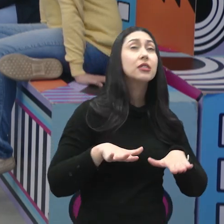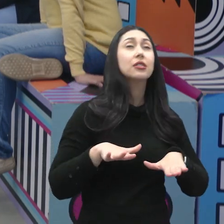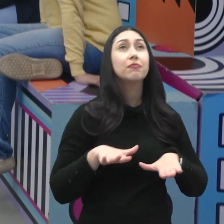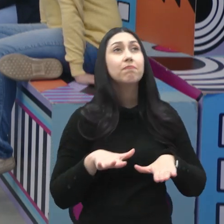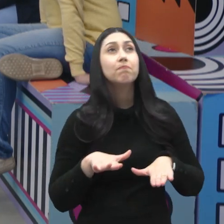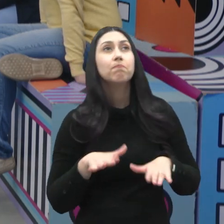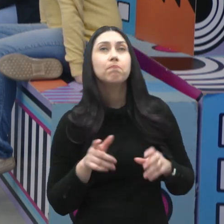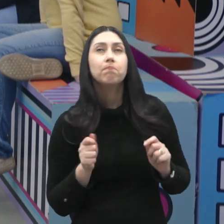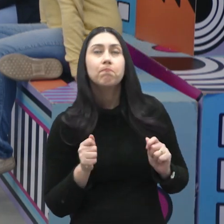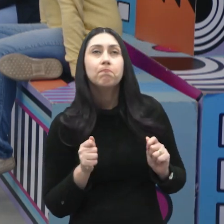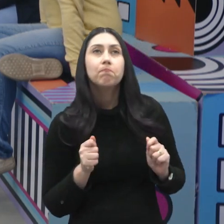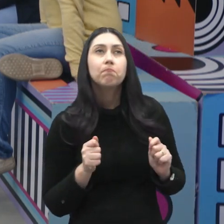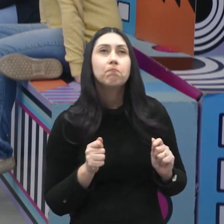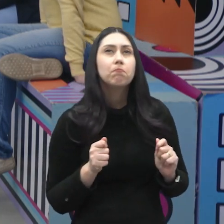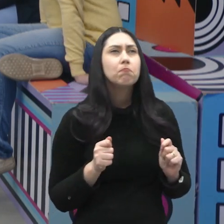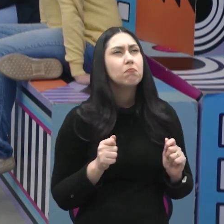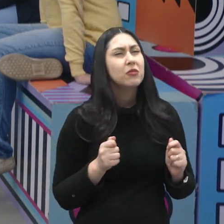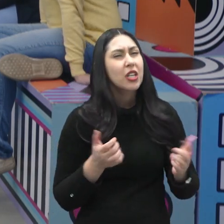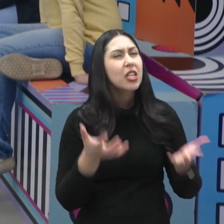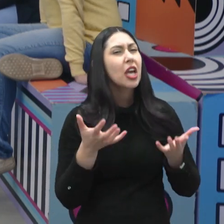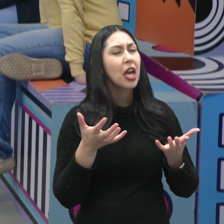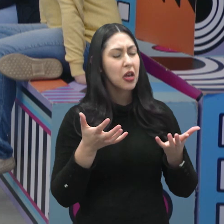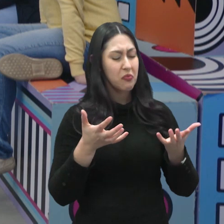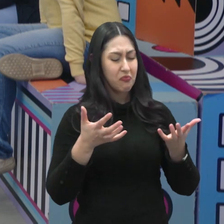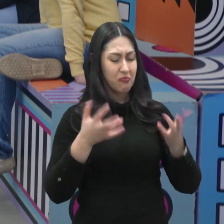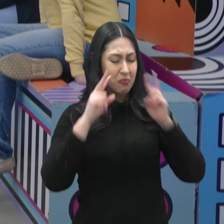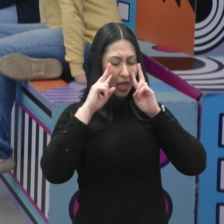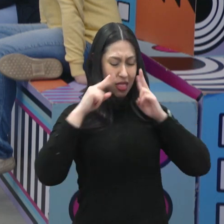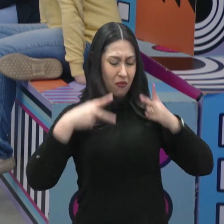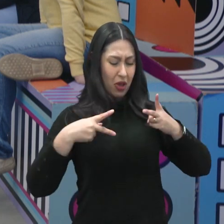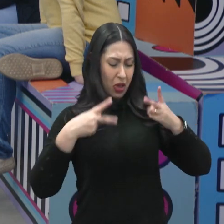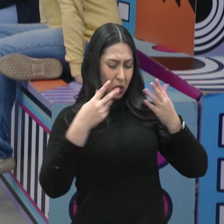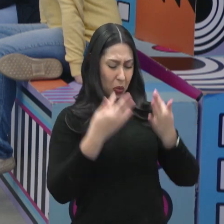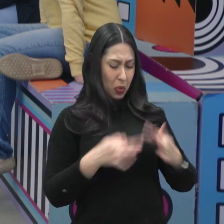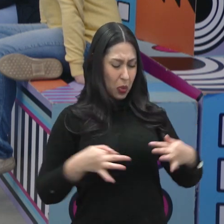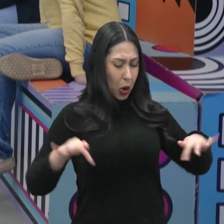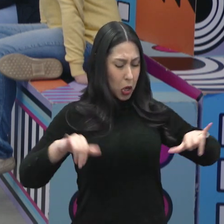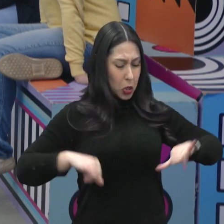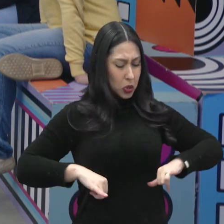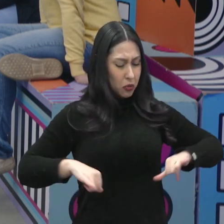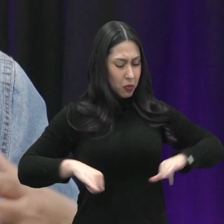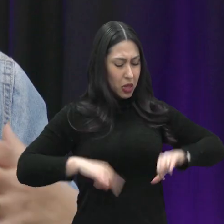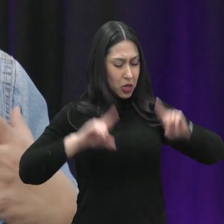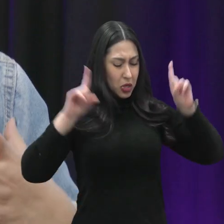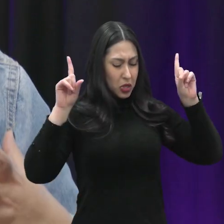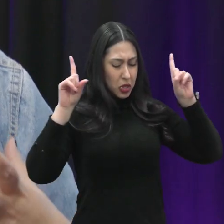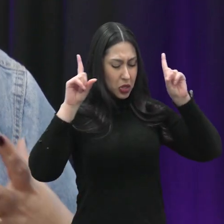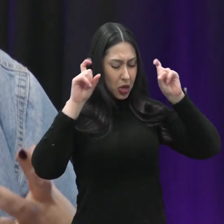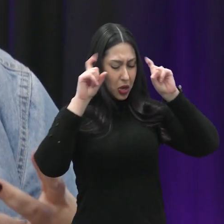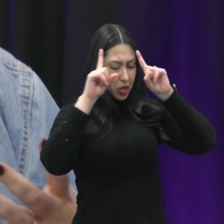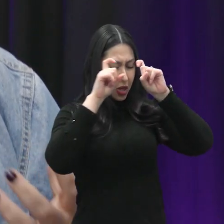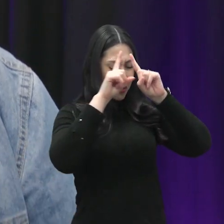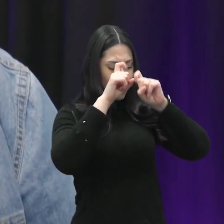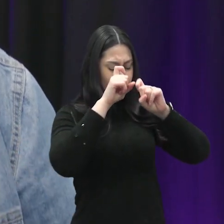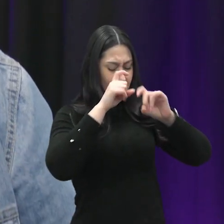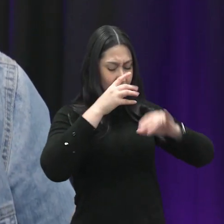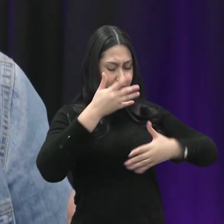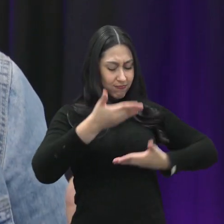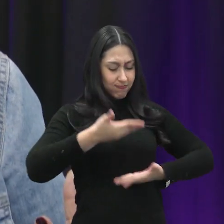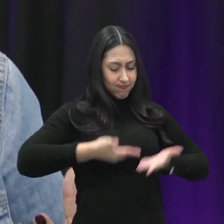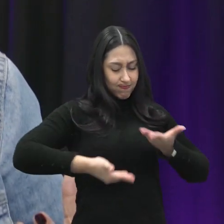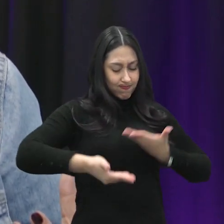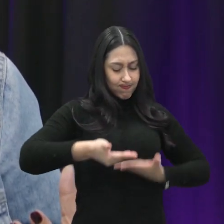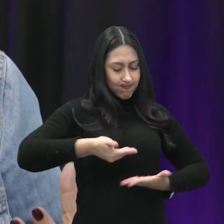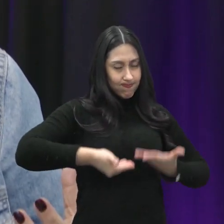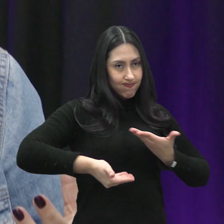elaborar o seu próprio eu, as suas próprias dores, as suas próprias dificuldades, né? De elaborar as próprias angústias.